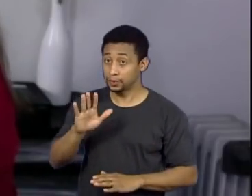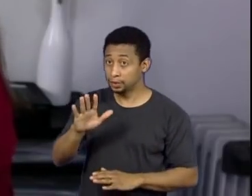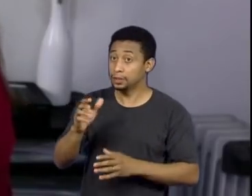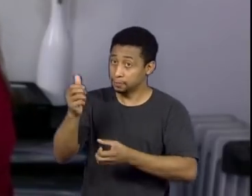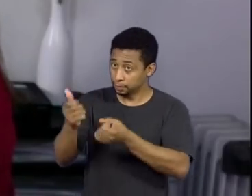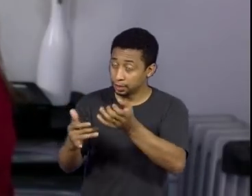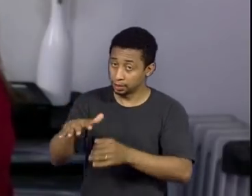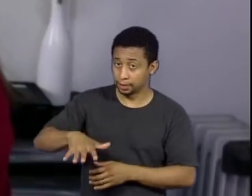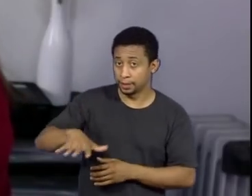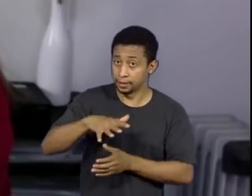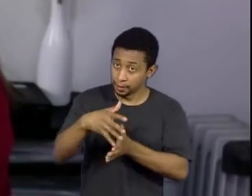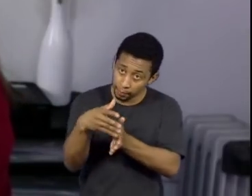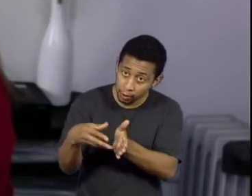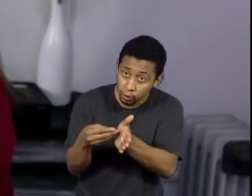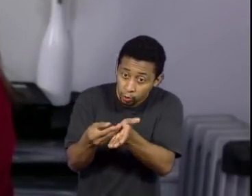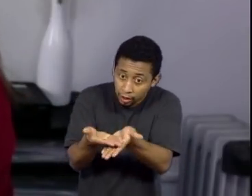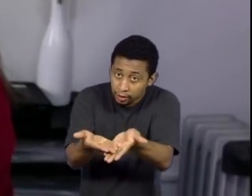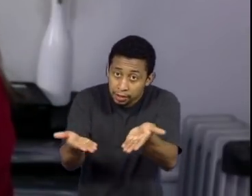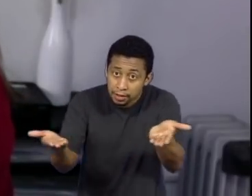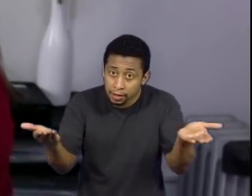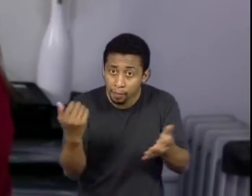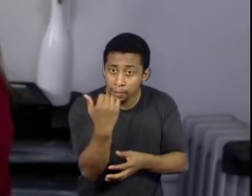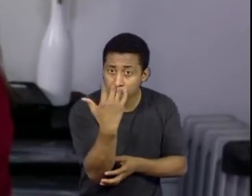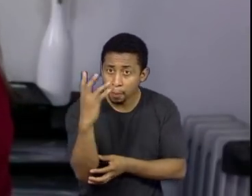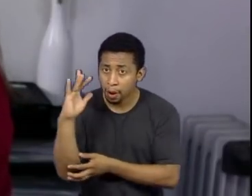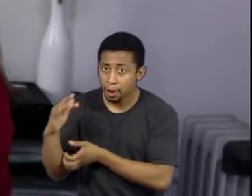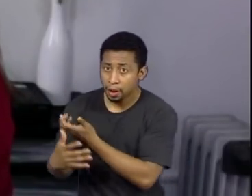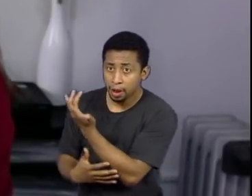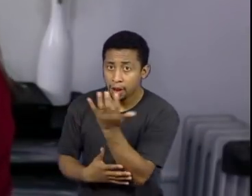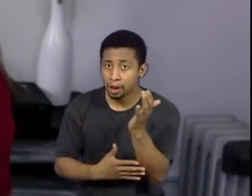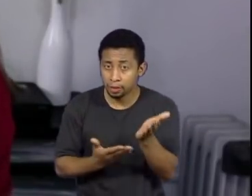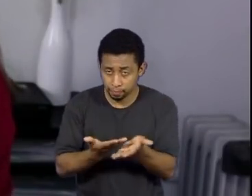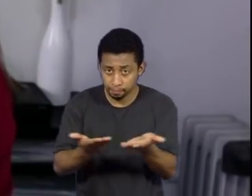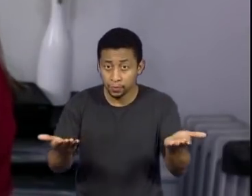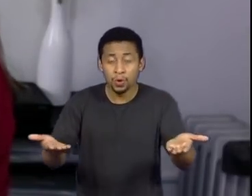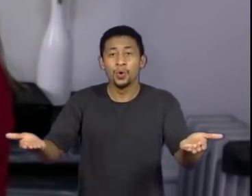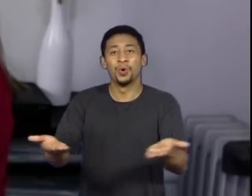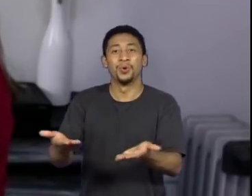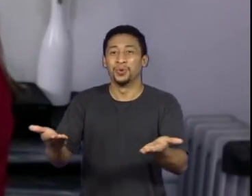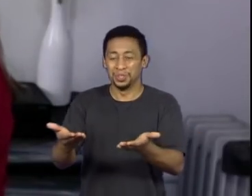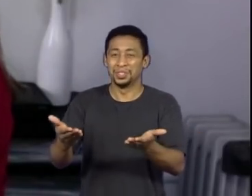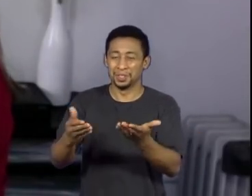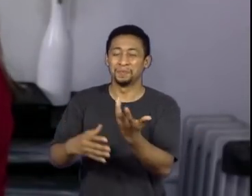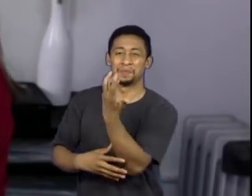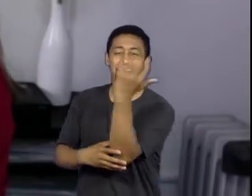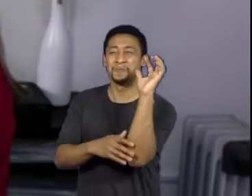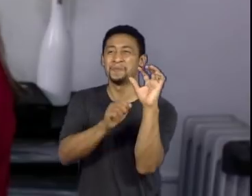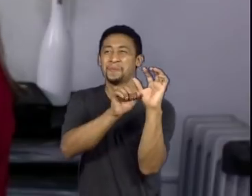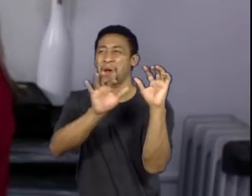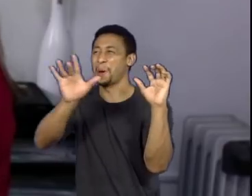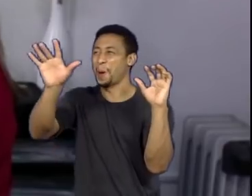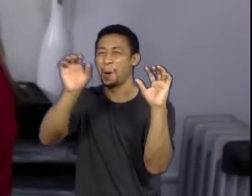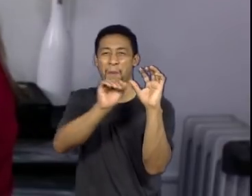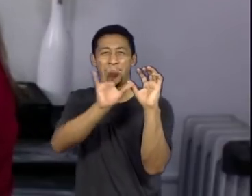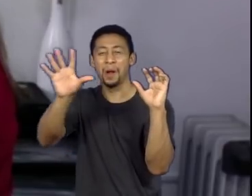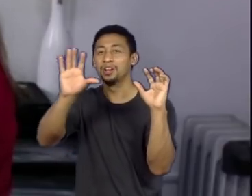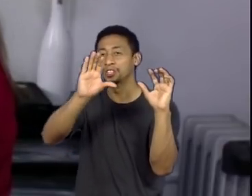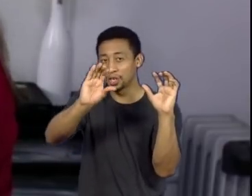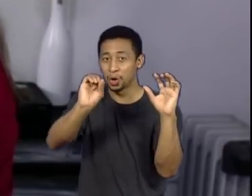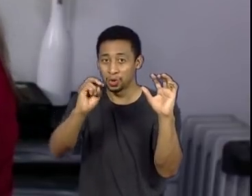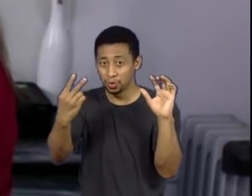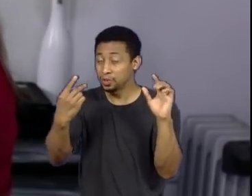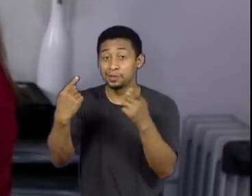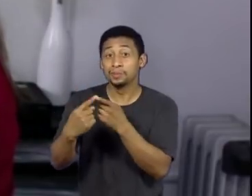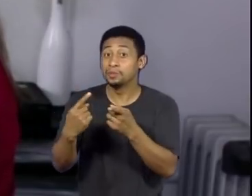lugar, falando da Amazônia inteira, o motivo dela hoje estar mais emitindo é por conta